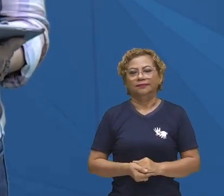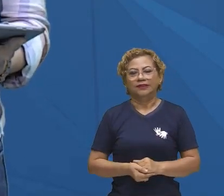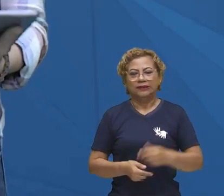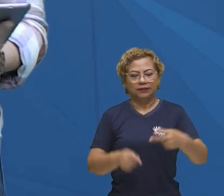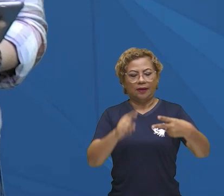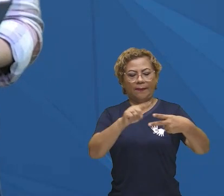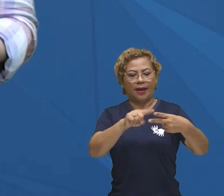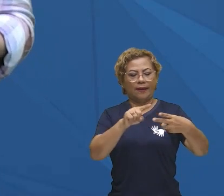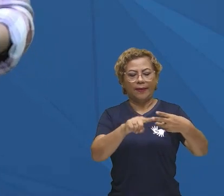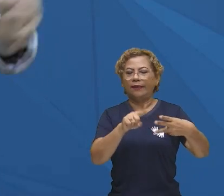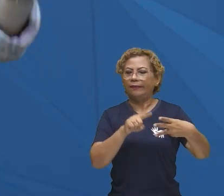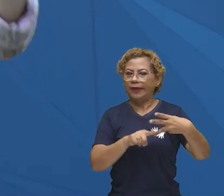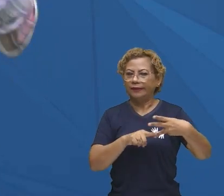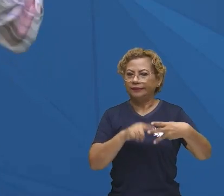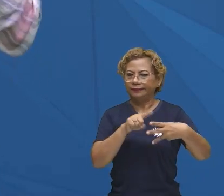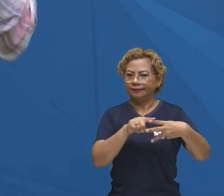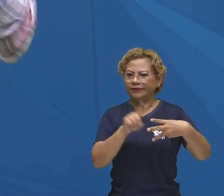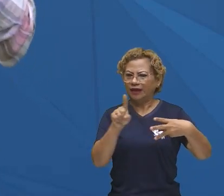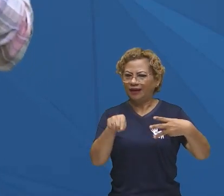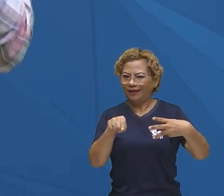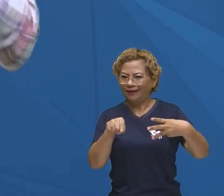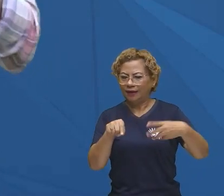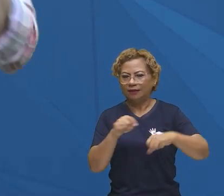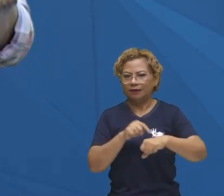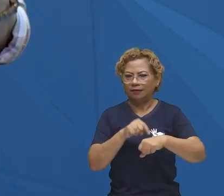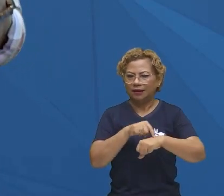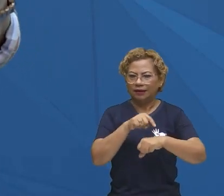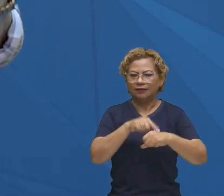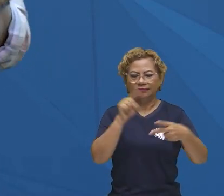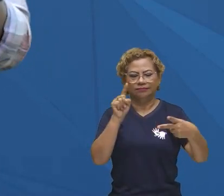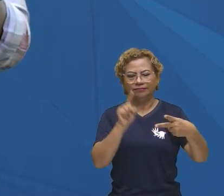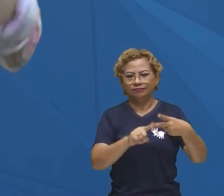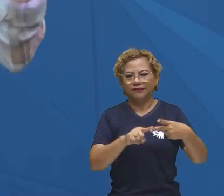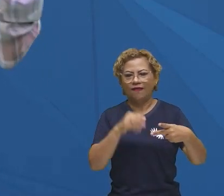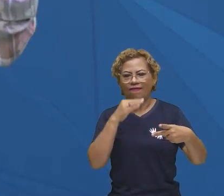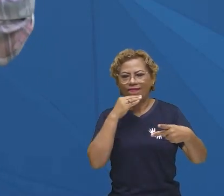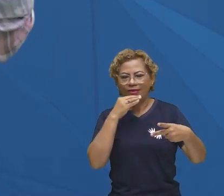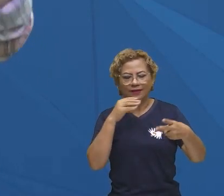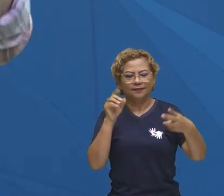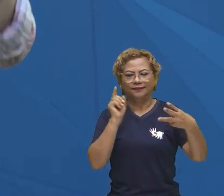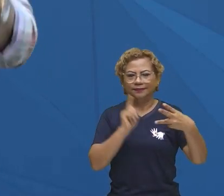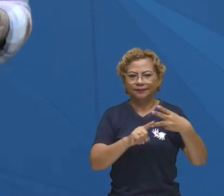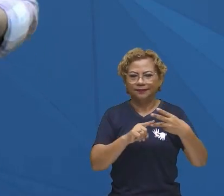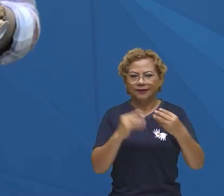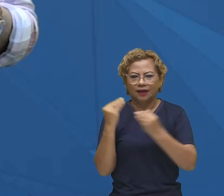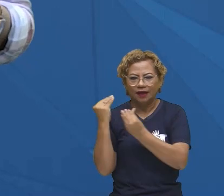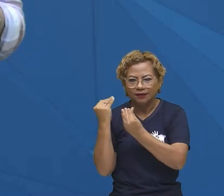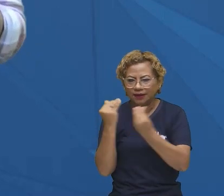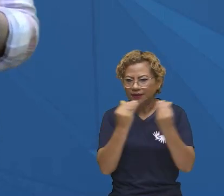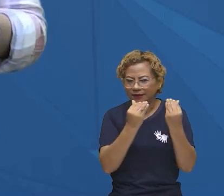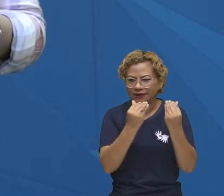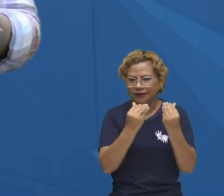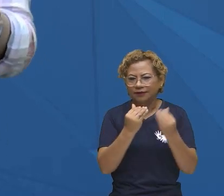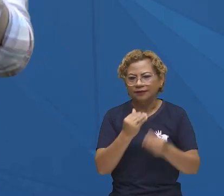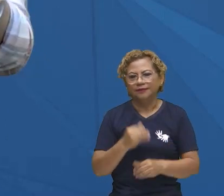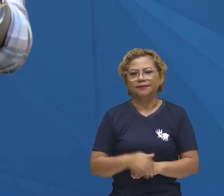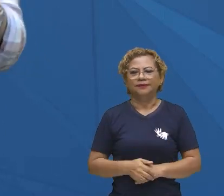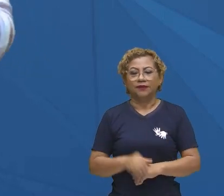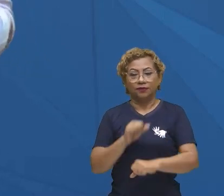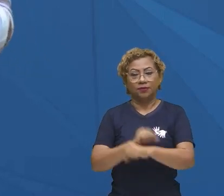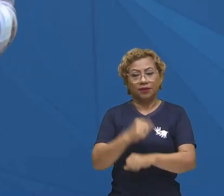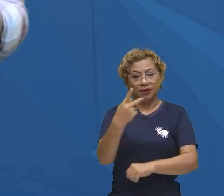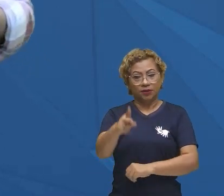é curiosa, tá bom? E vale uma vida para você utilizar aí nas nossas próximas perguntas.